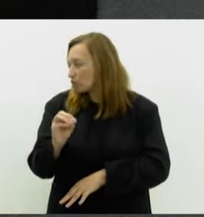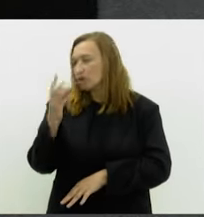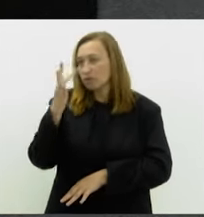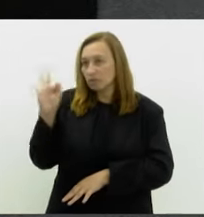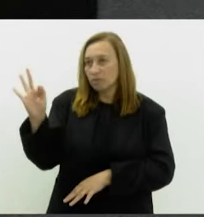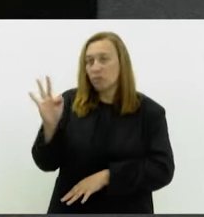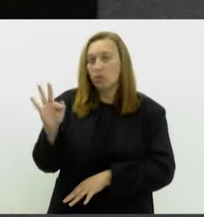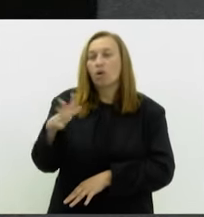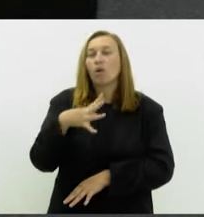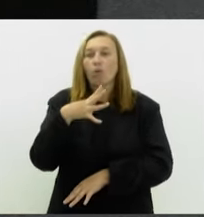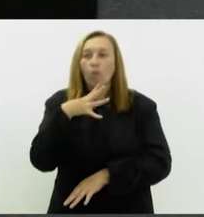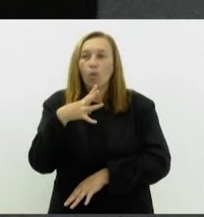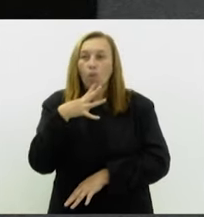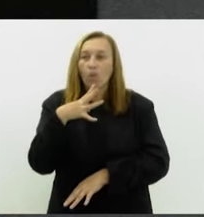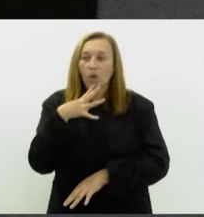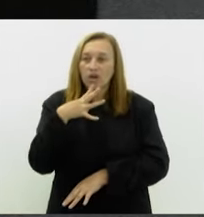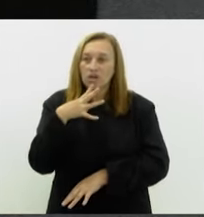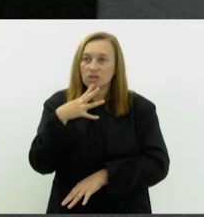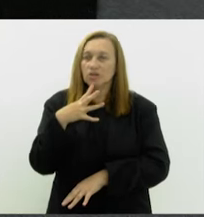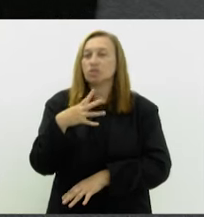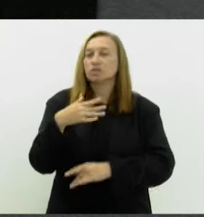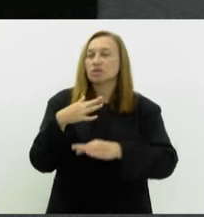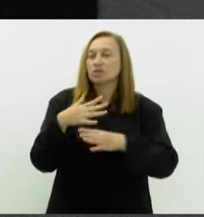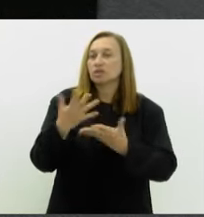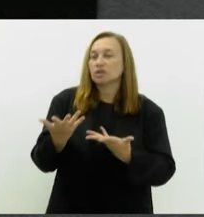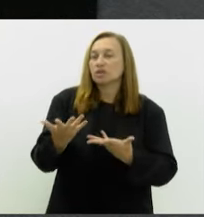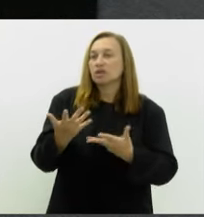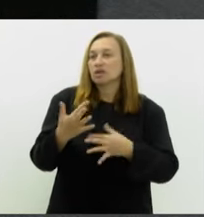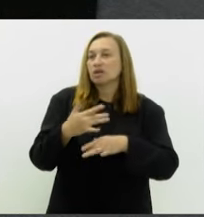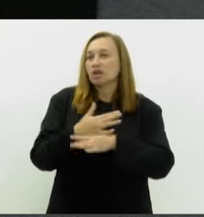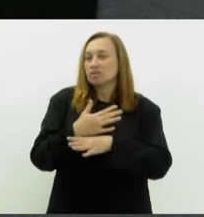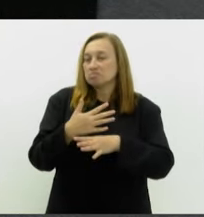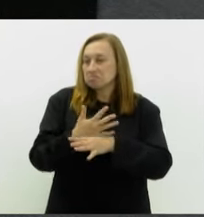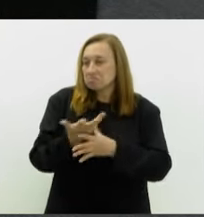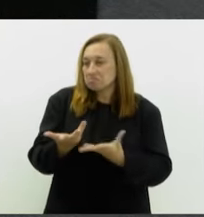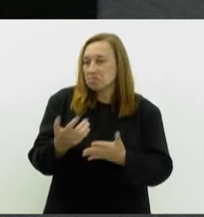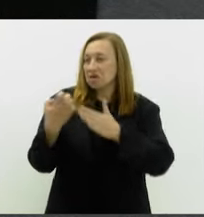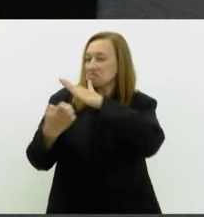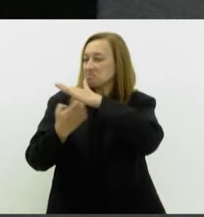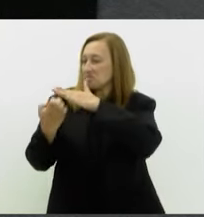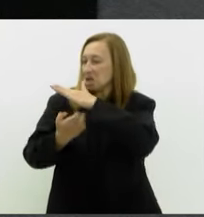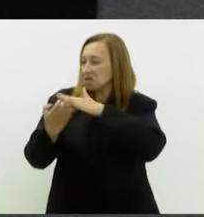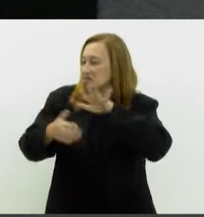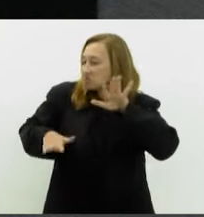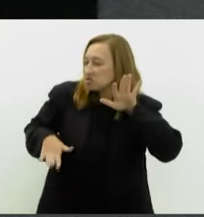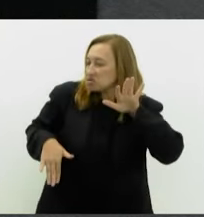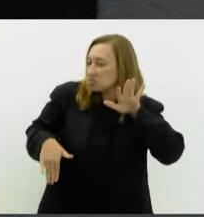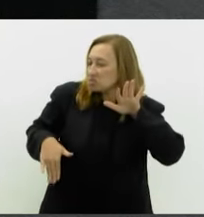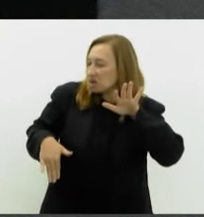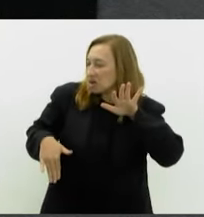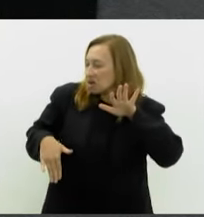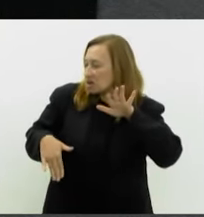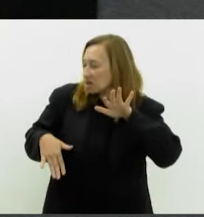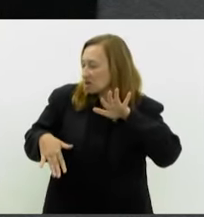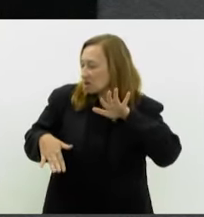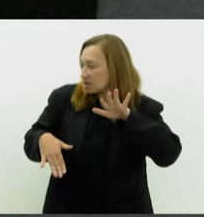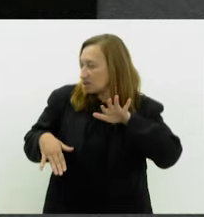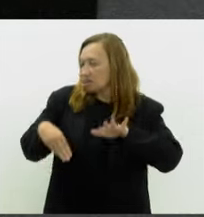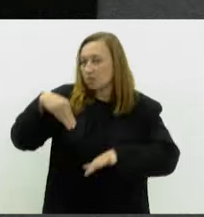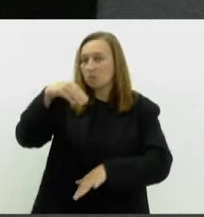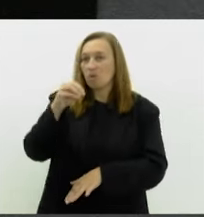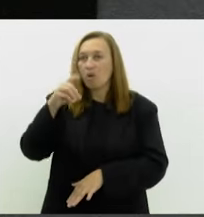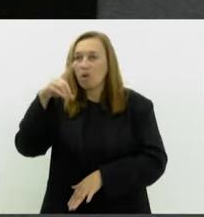a indústria de moda íntima, praia e fitness tem no